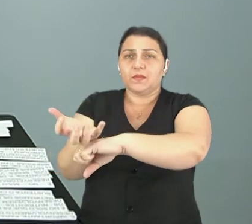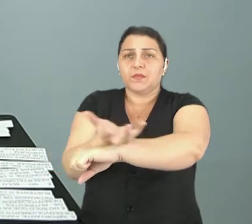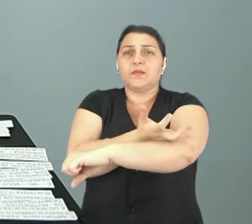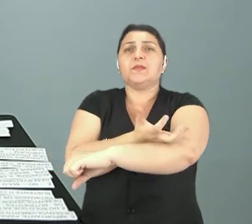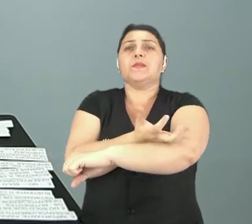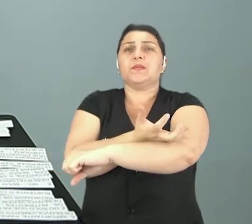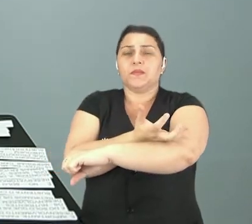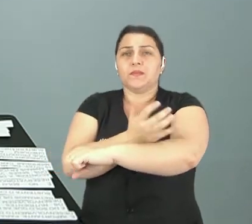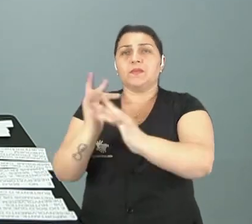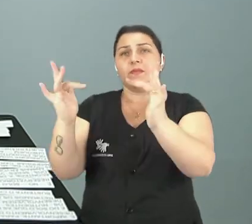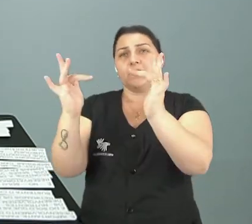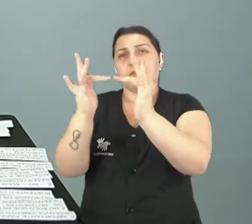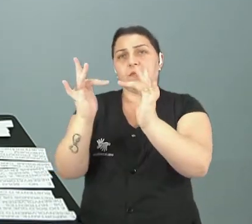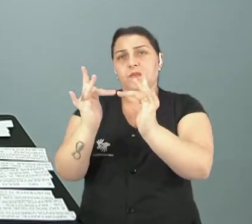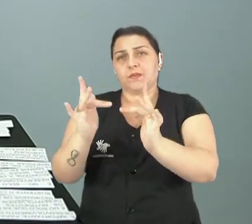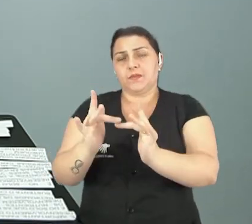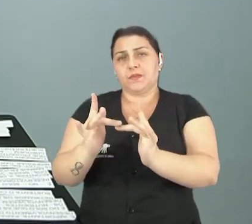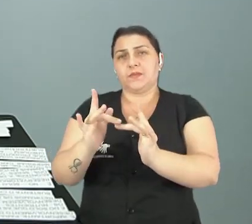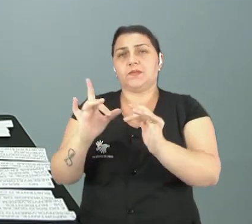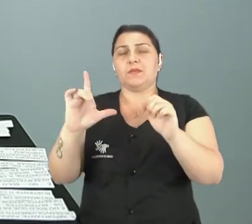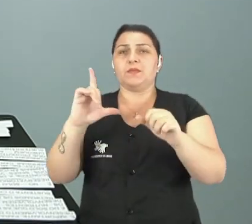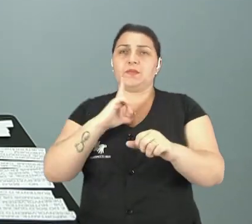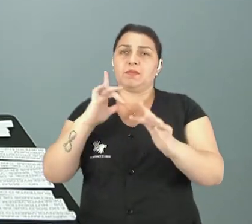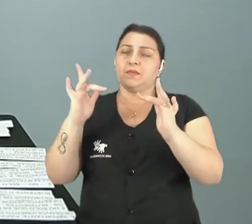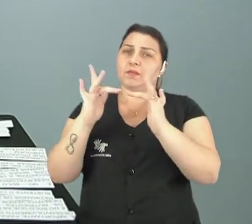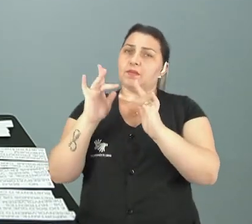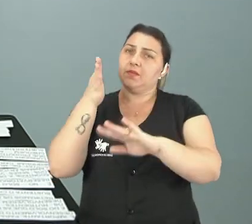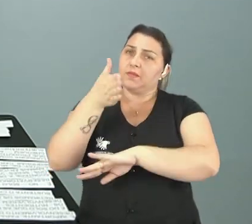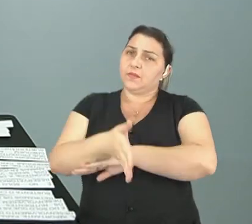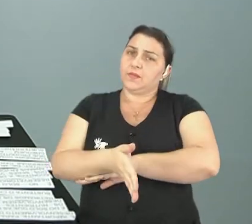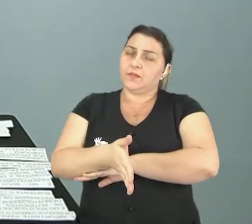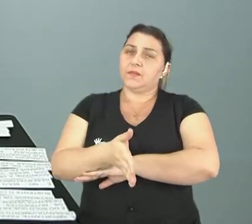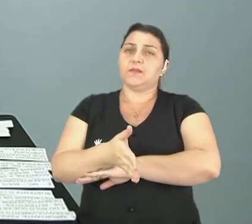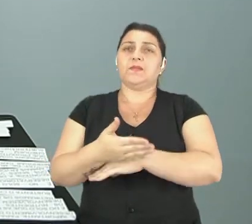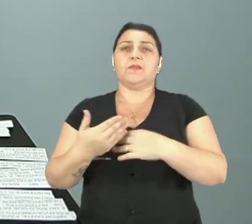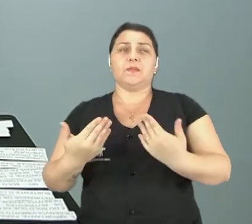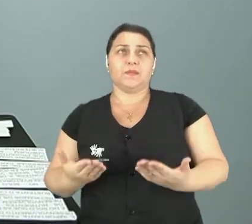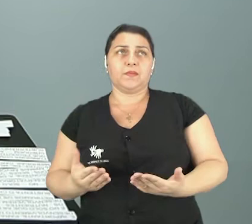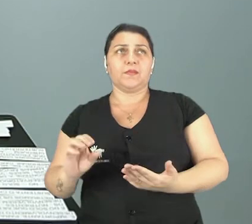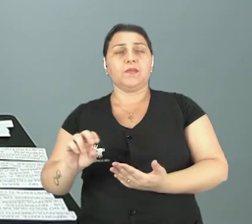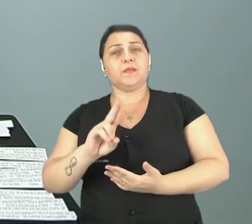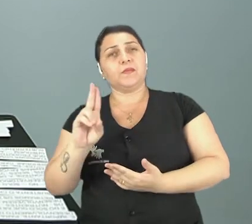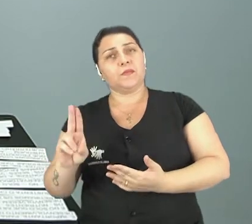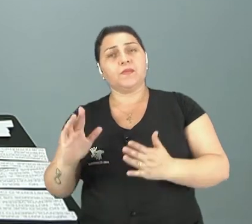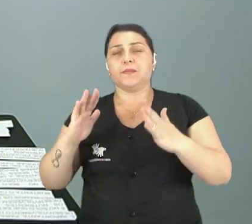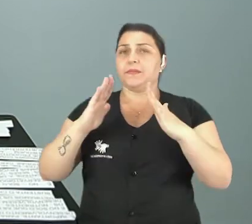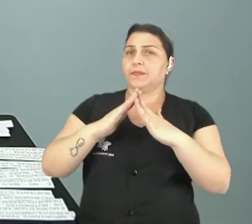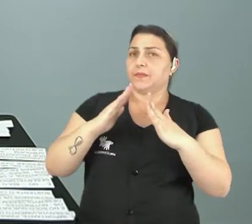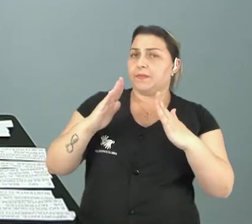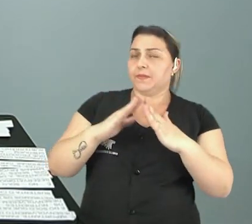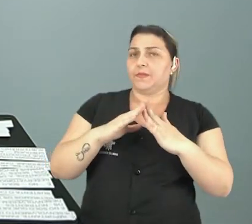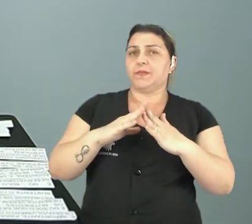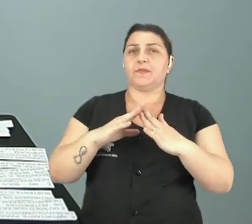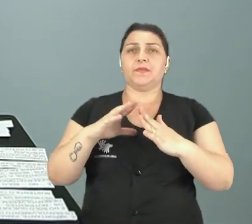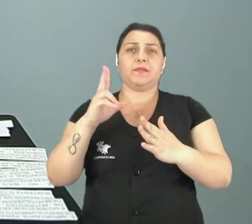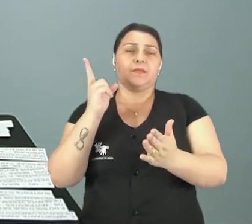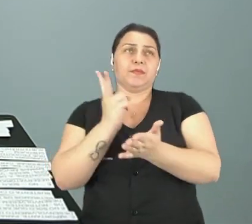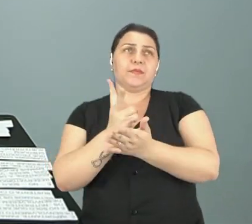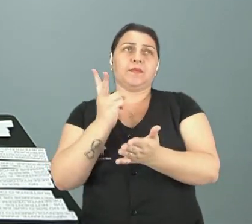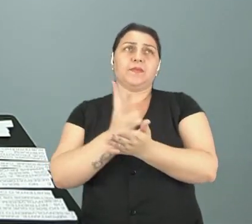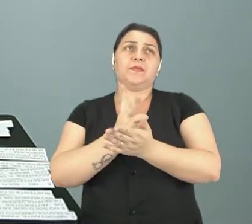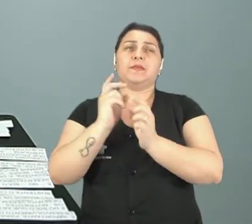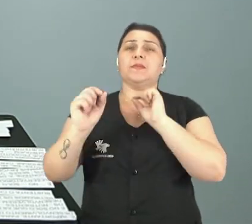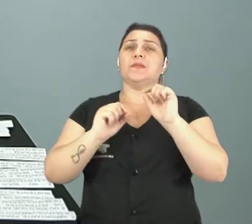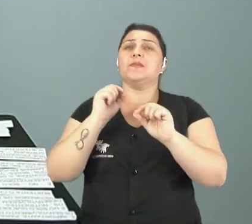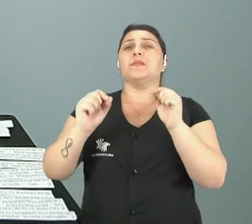grama, então o contato ali, você tem um contato mais direto com o solo. Outras casas têm sempre o